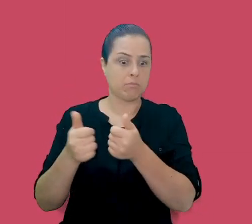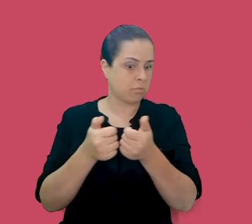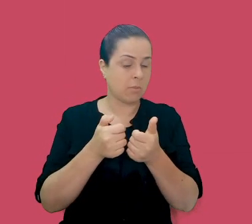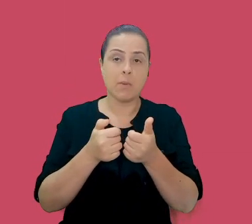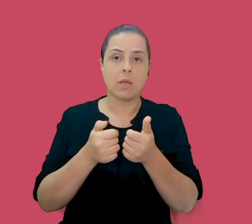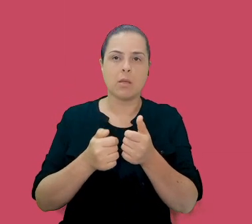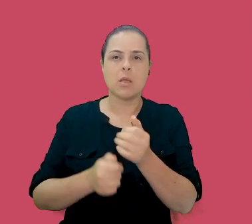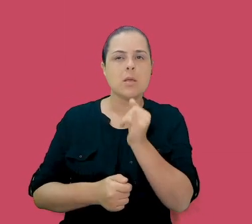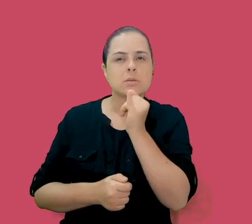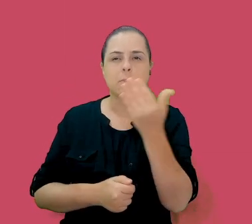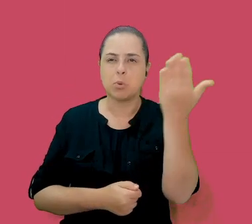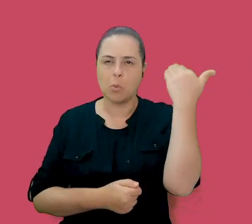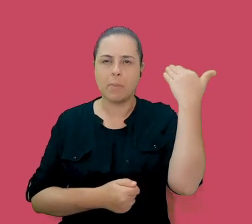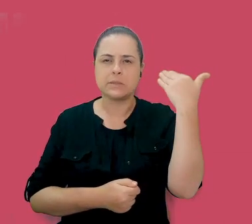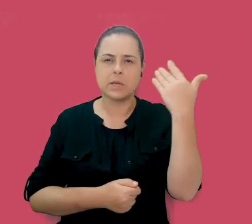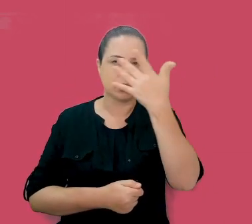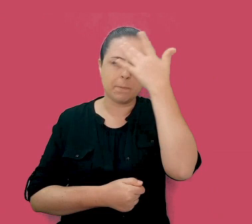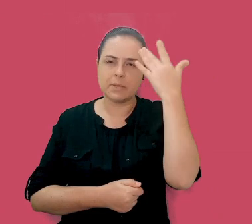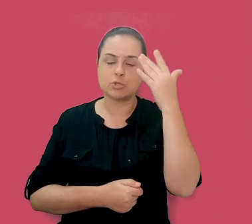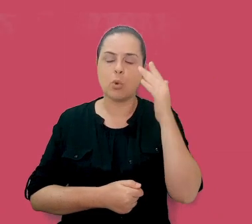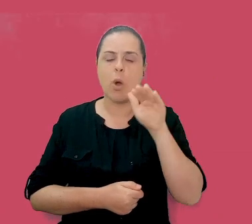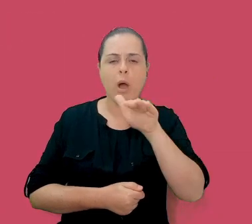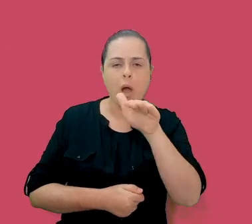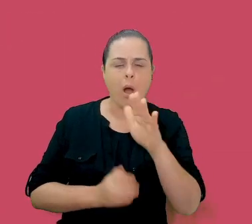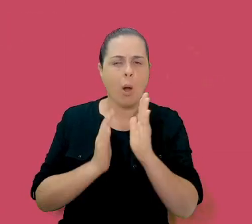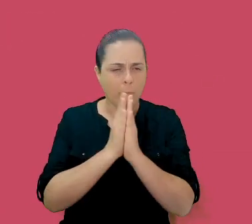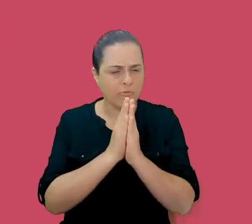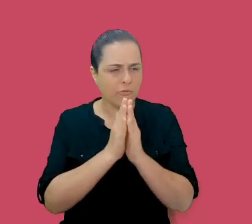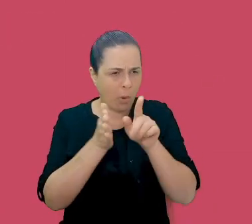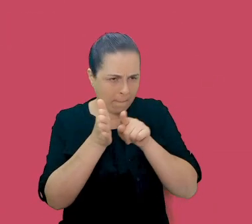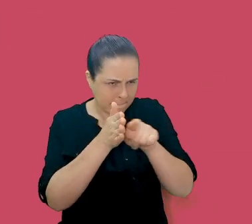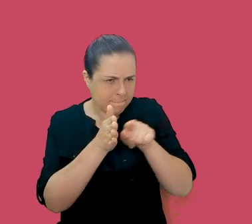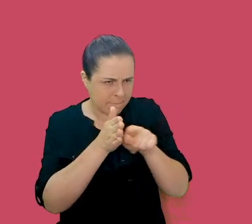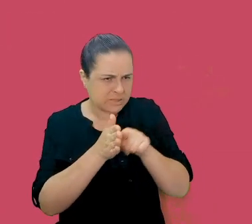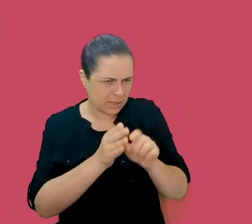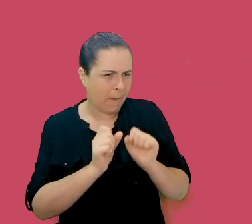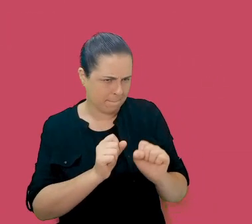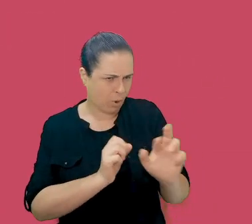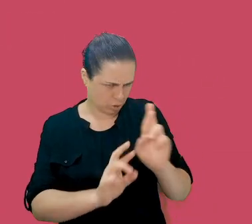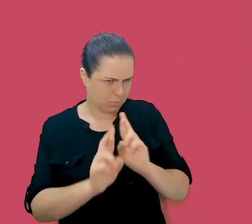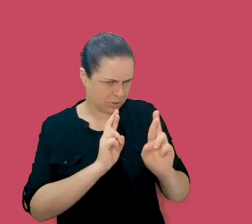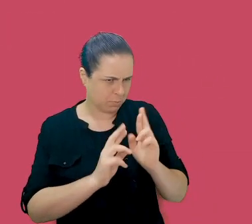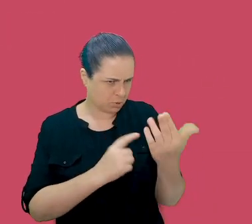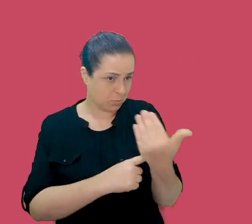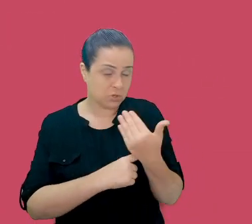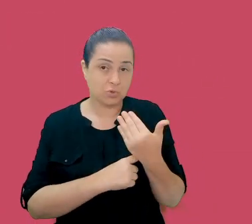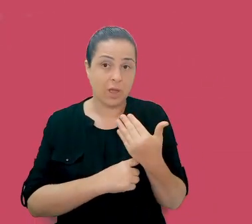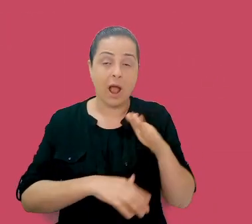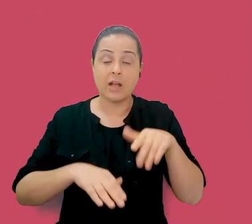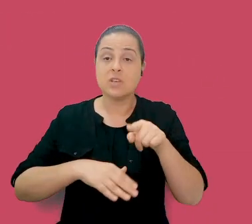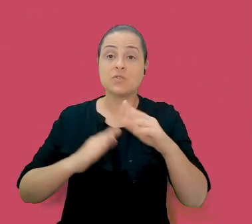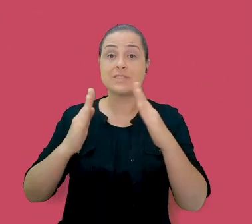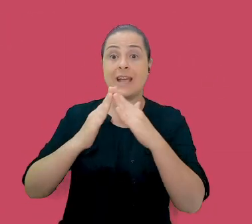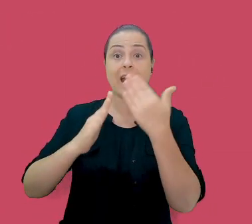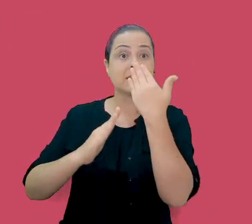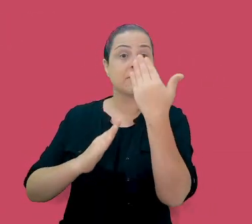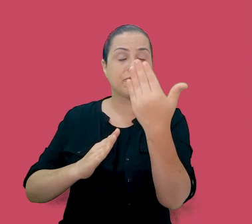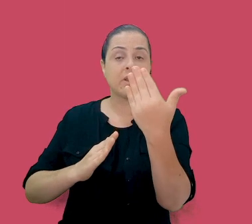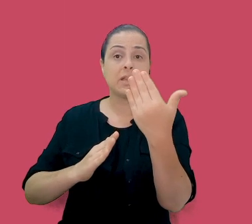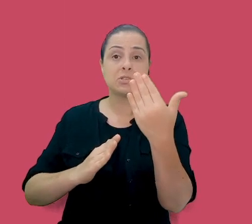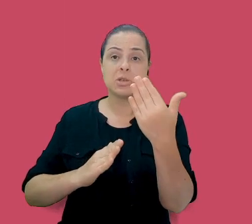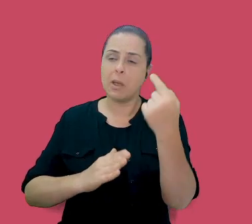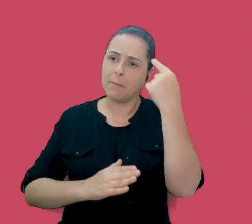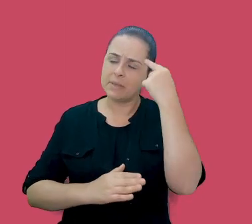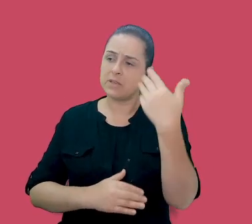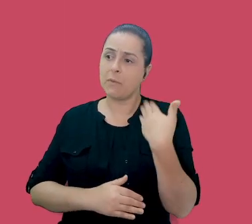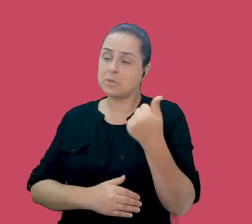responde pesquisa, né? Porque antigamente chegava uma pesquisa na frente da sua casa, você não tinha nada que fazer, você falava, que legal, vou fazer